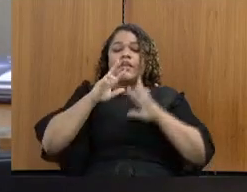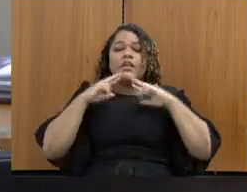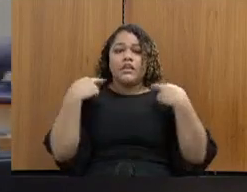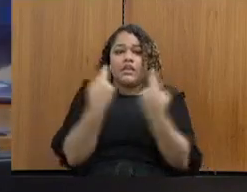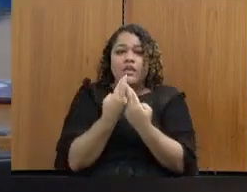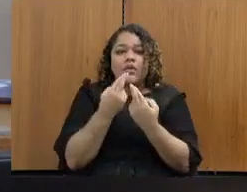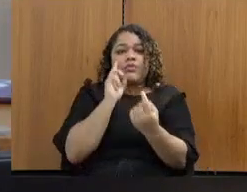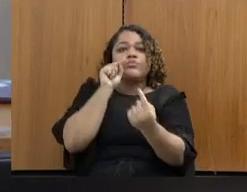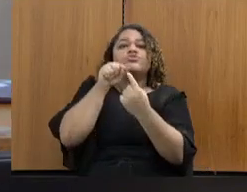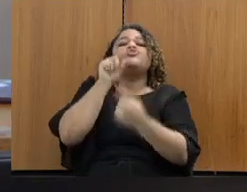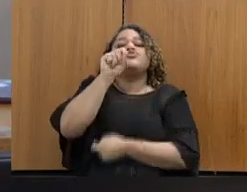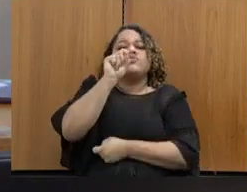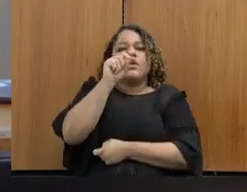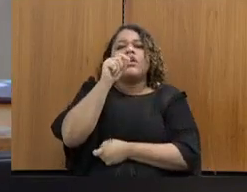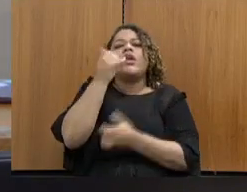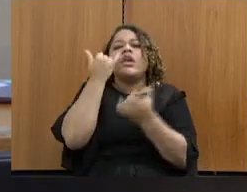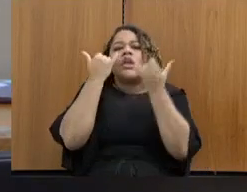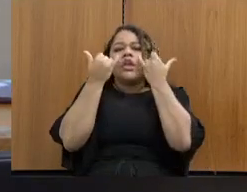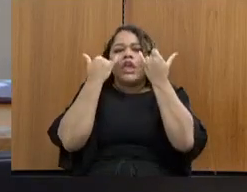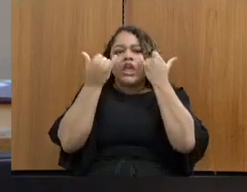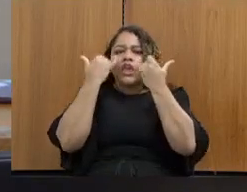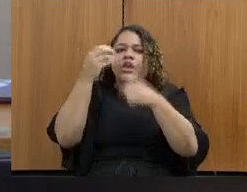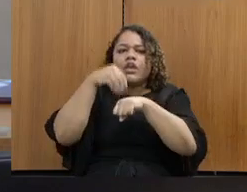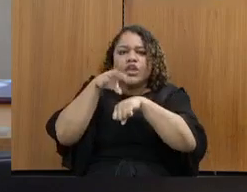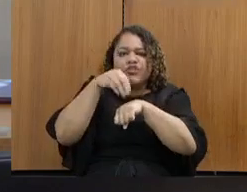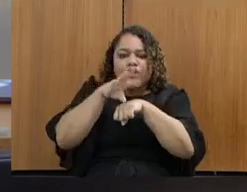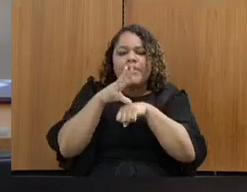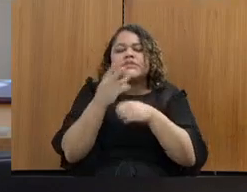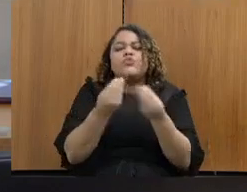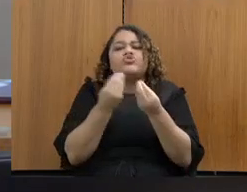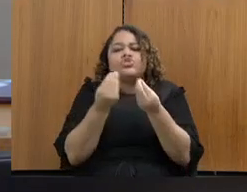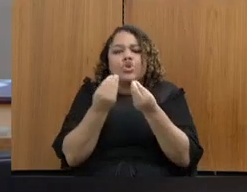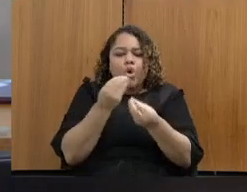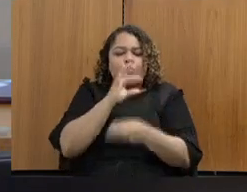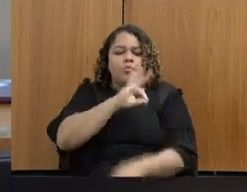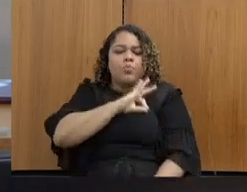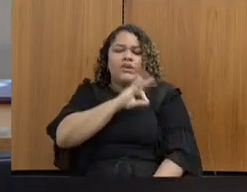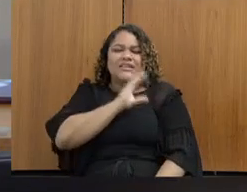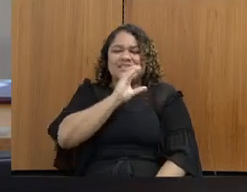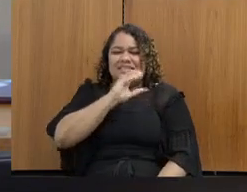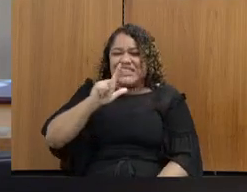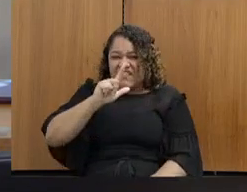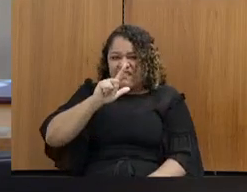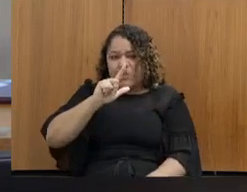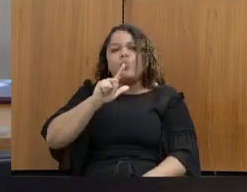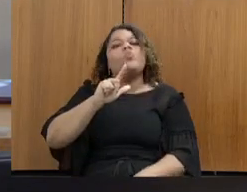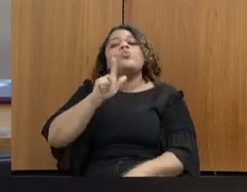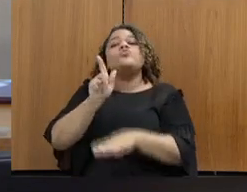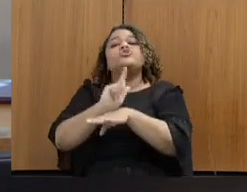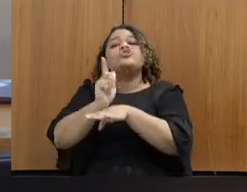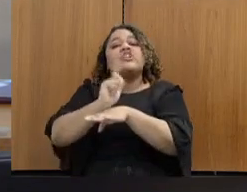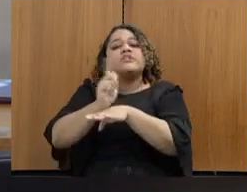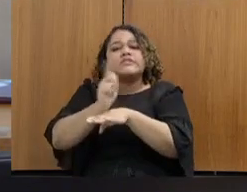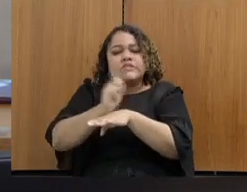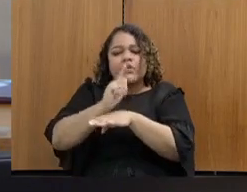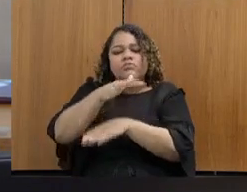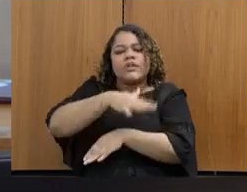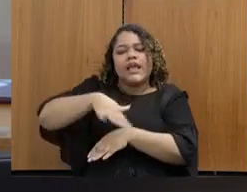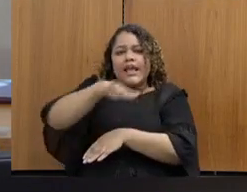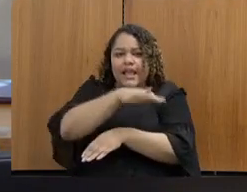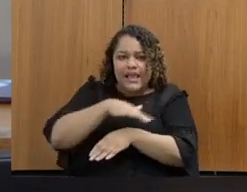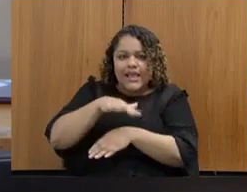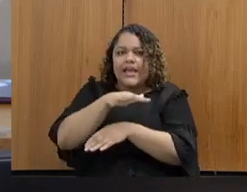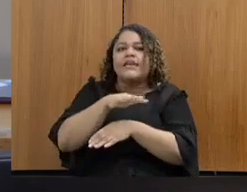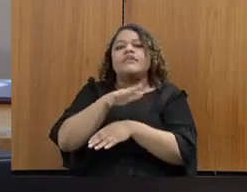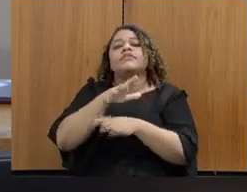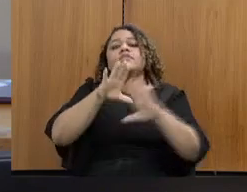informações sobre a gestão da polícia civil no âmbito da Assembleia fiscaliza prestação de contas Considerando o período